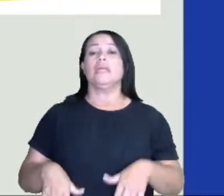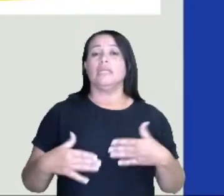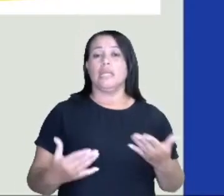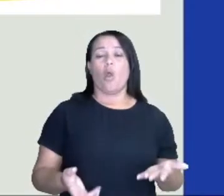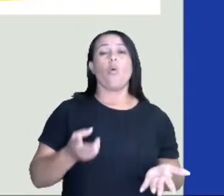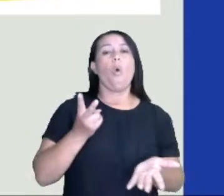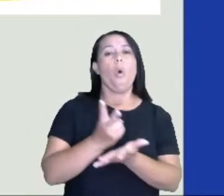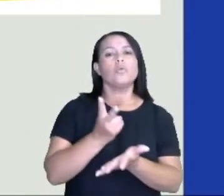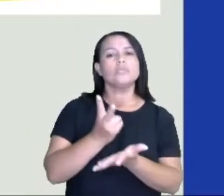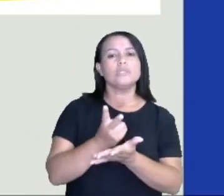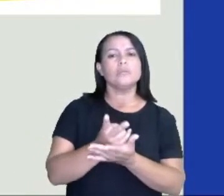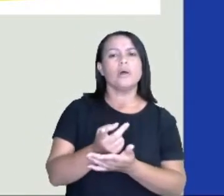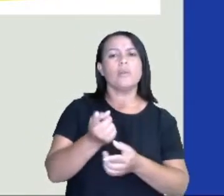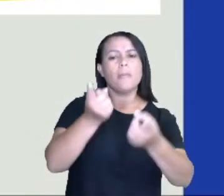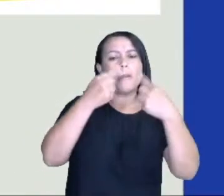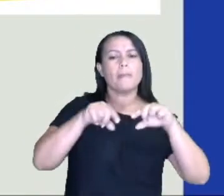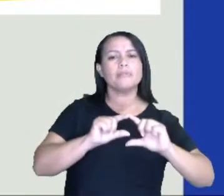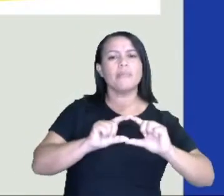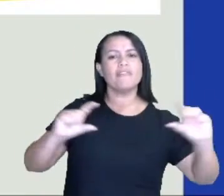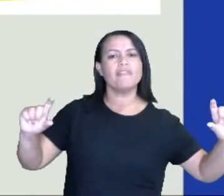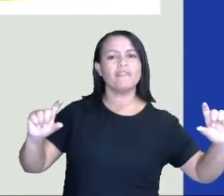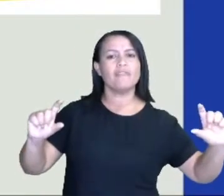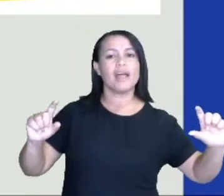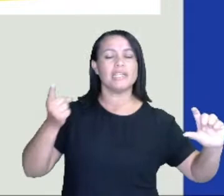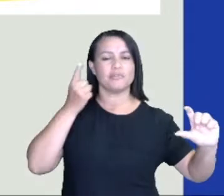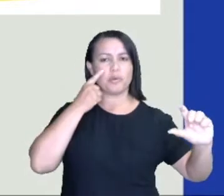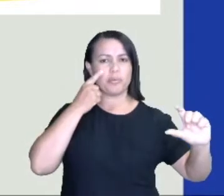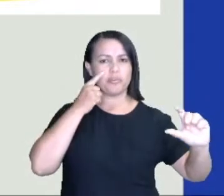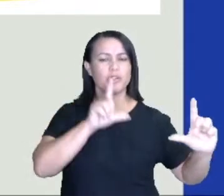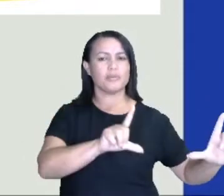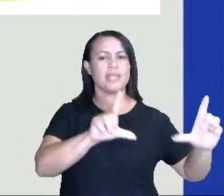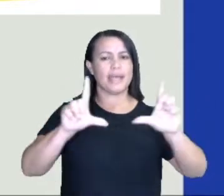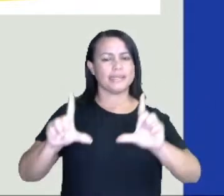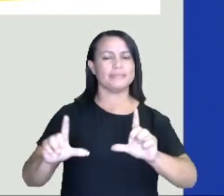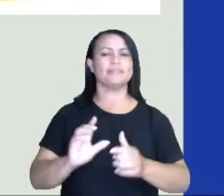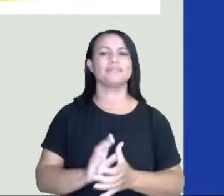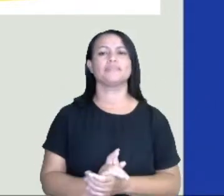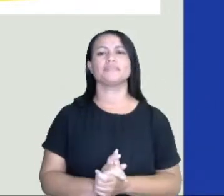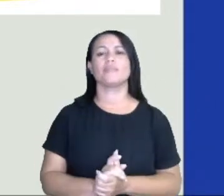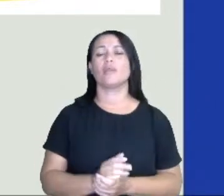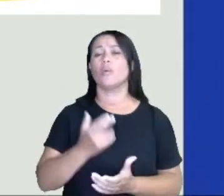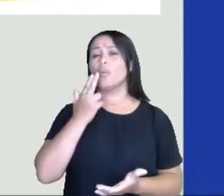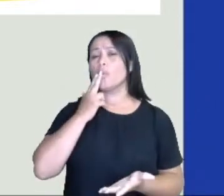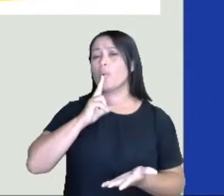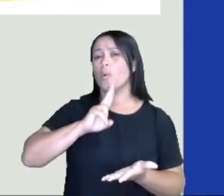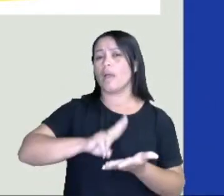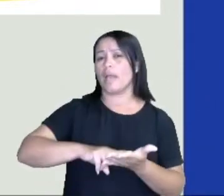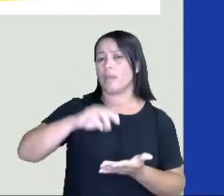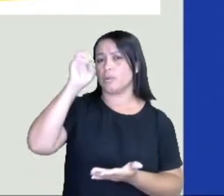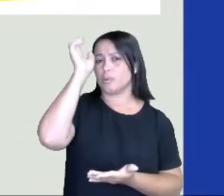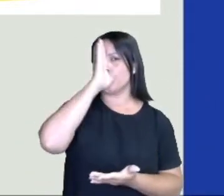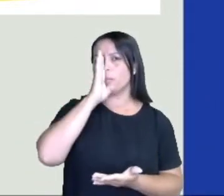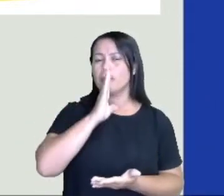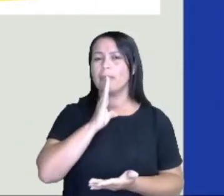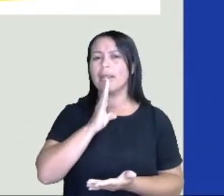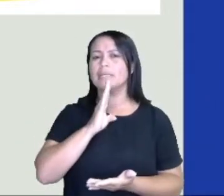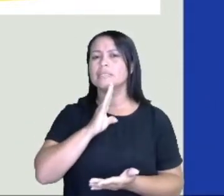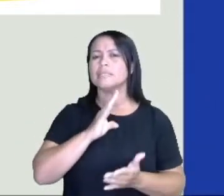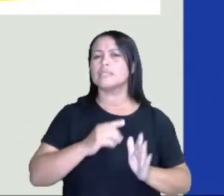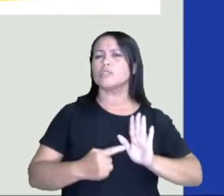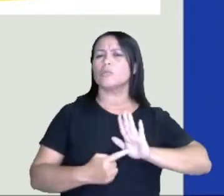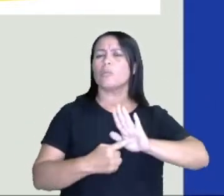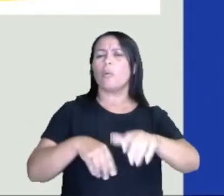Gente, continuando para a próxima frase. Vamos ver aqui no nosso slide. O Correio do Brasil